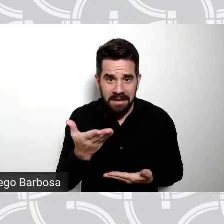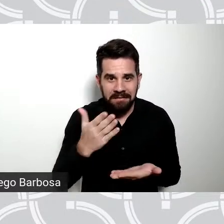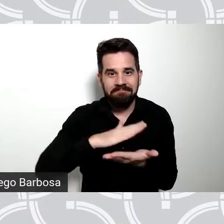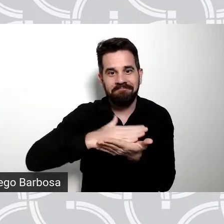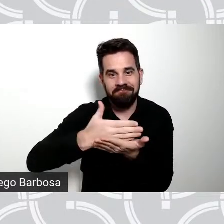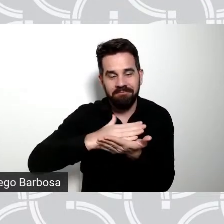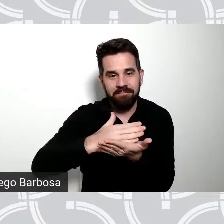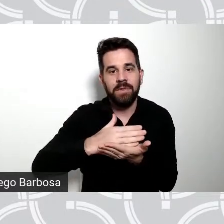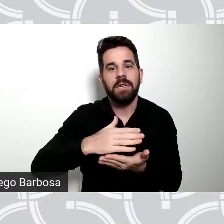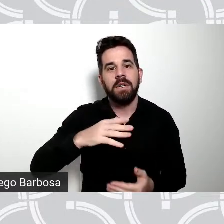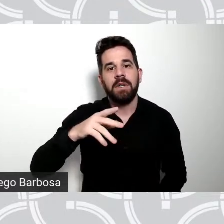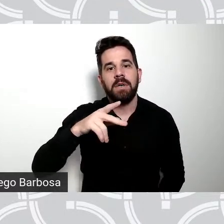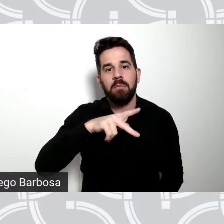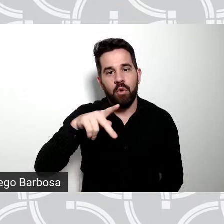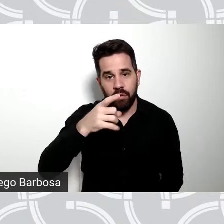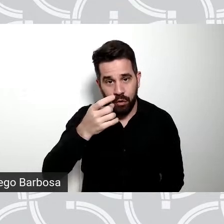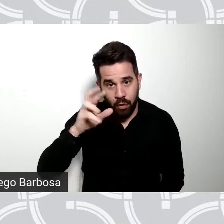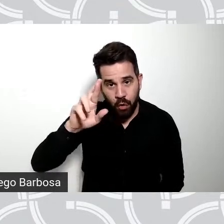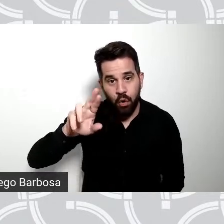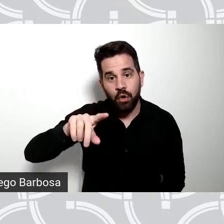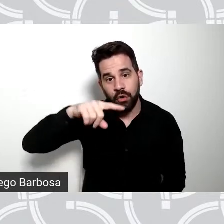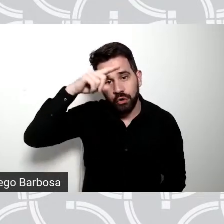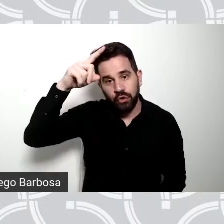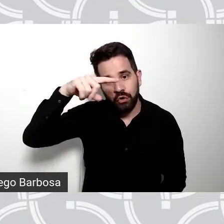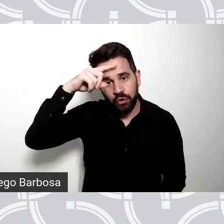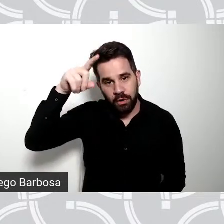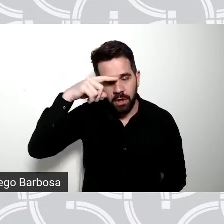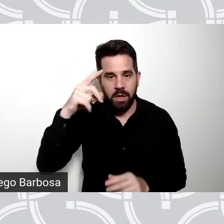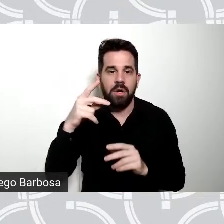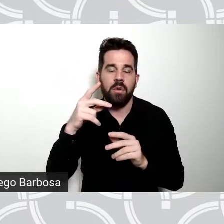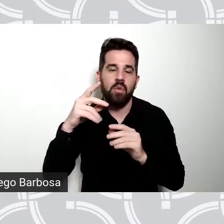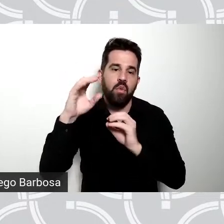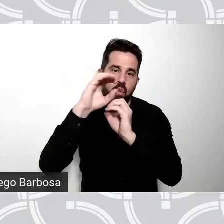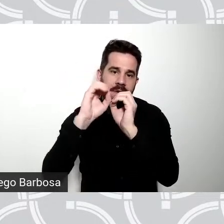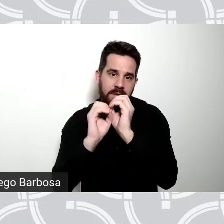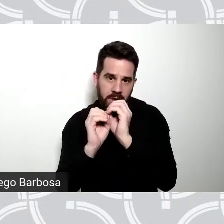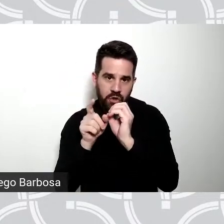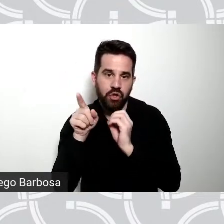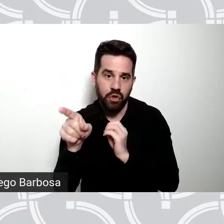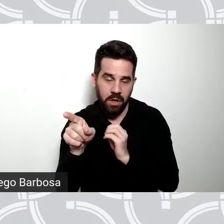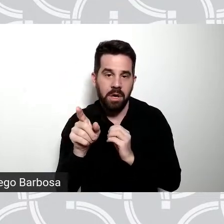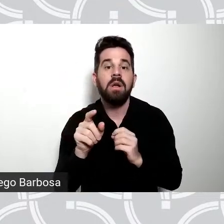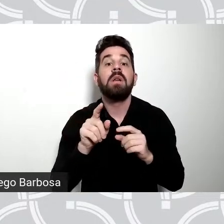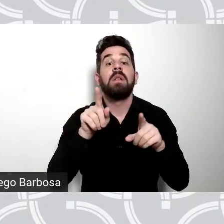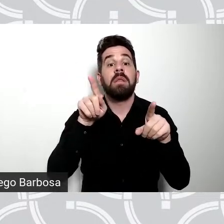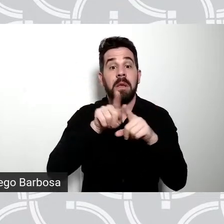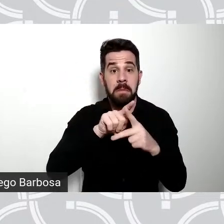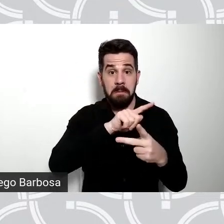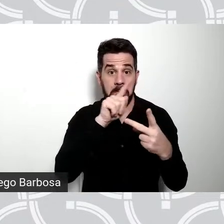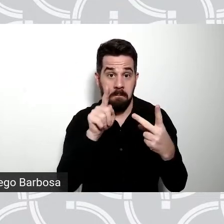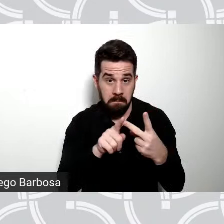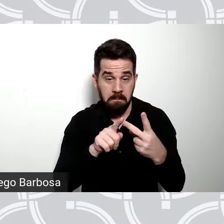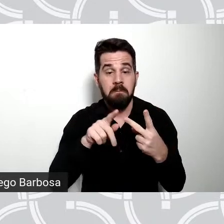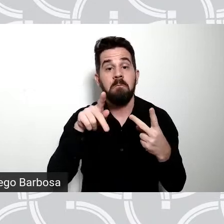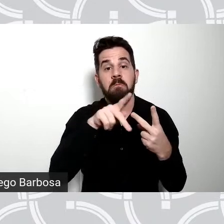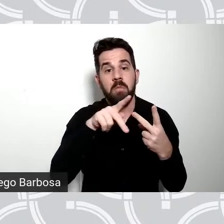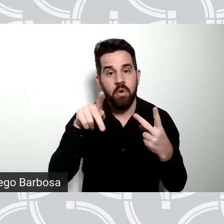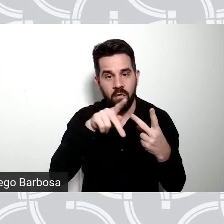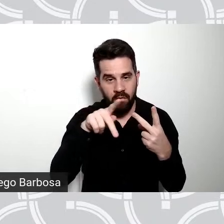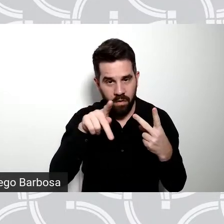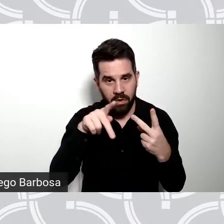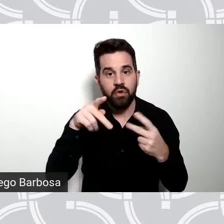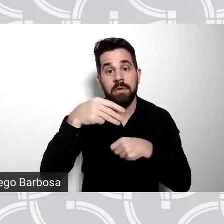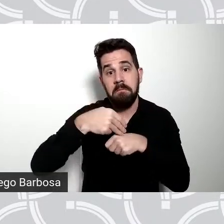Barbosa, da Universidade Federal de Goiás, e em seguida teremos a professora mestre Sofia dos